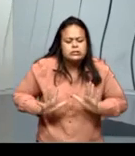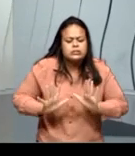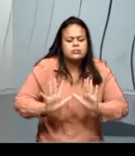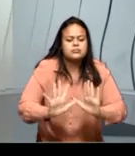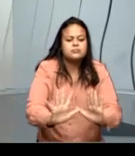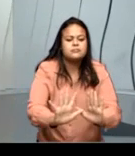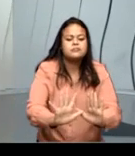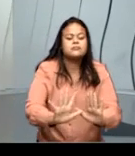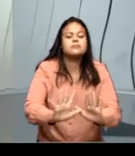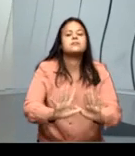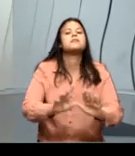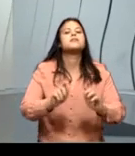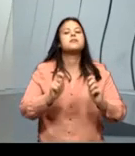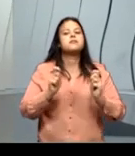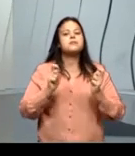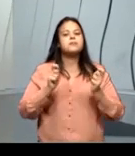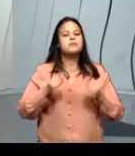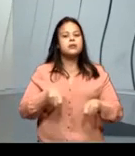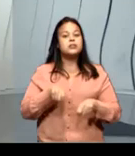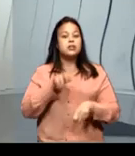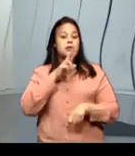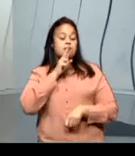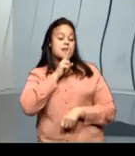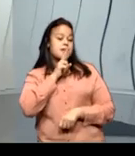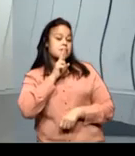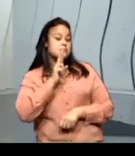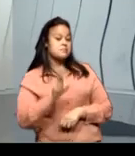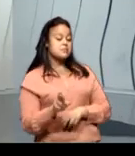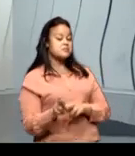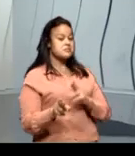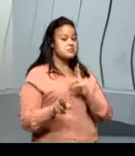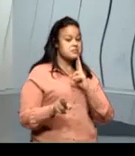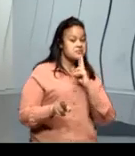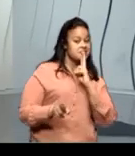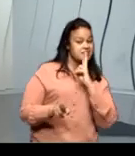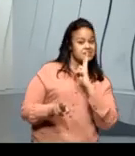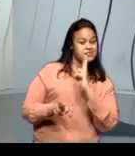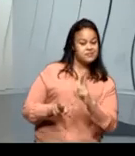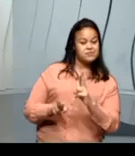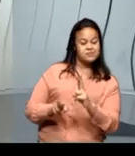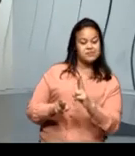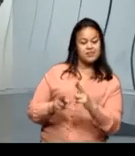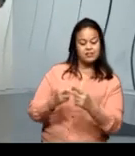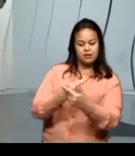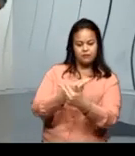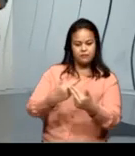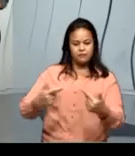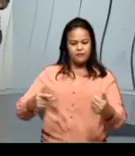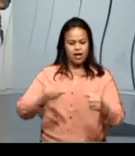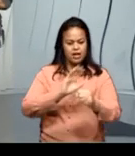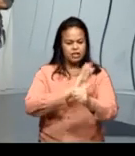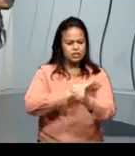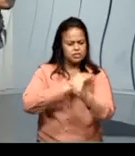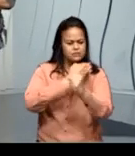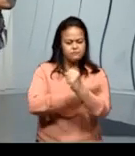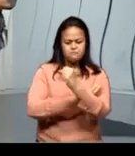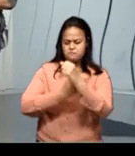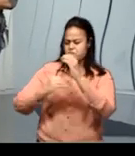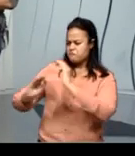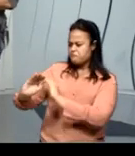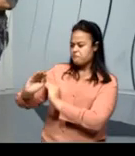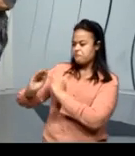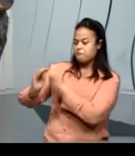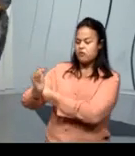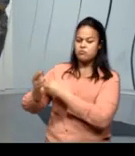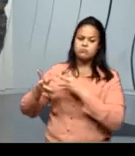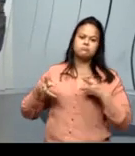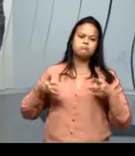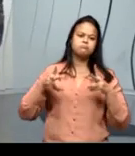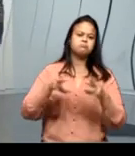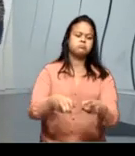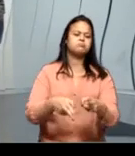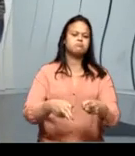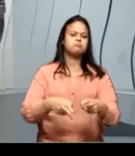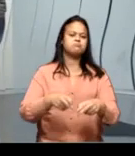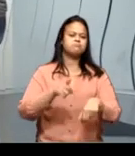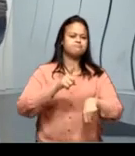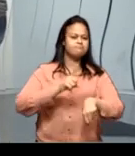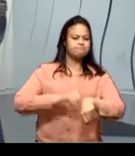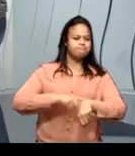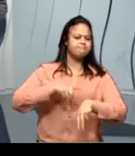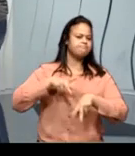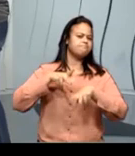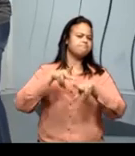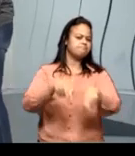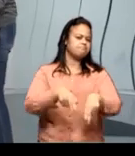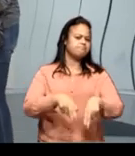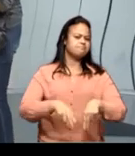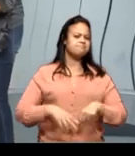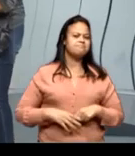mais do que tirar o resultado da ação daquelas várias forças ao mesmo tempo. Então,